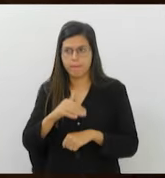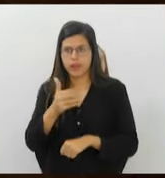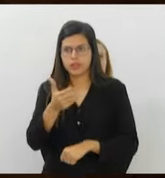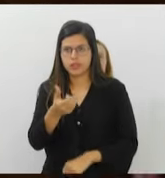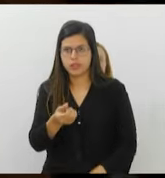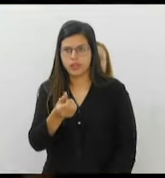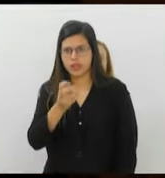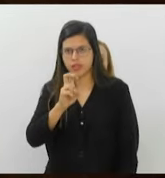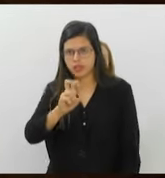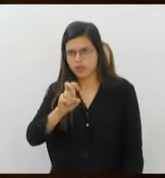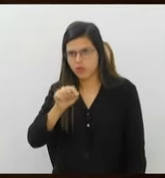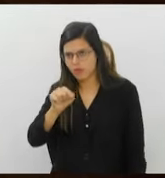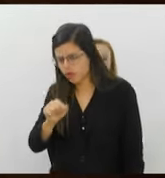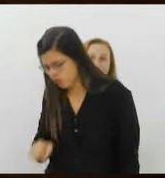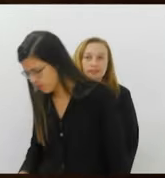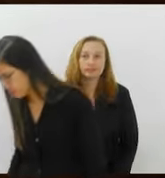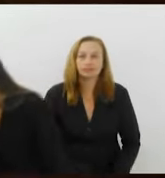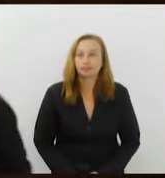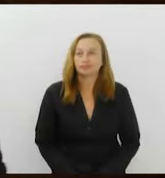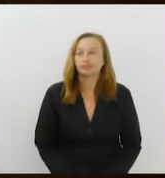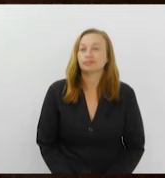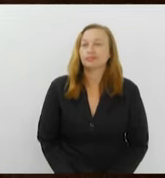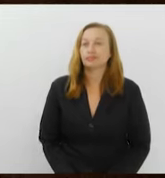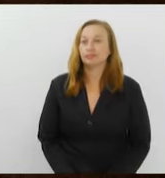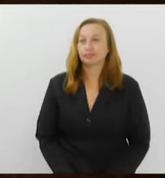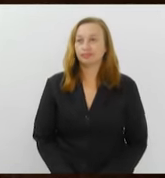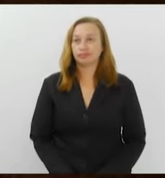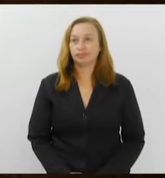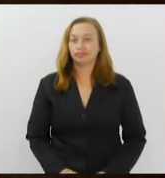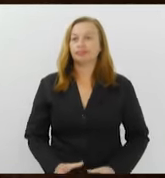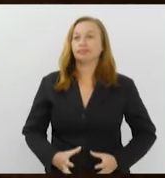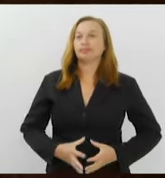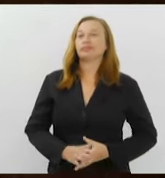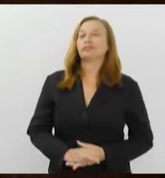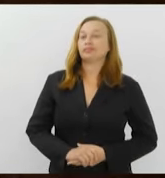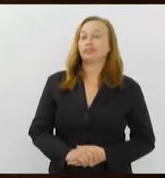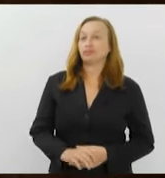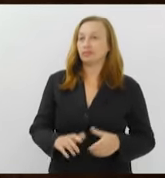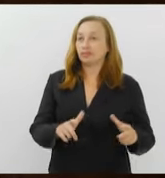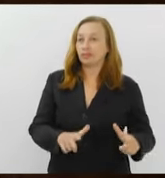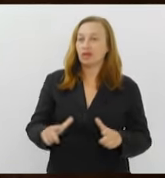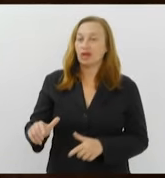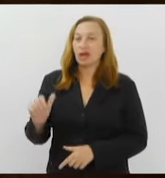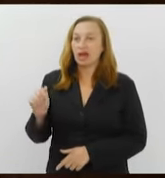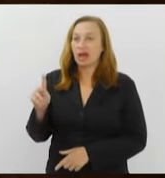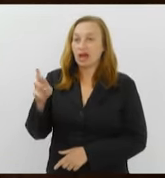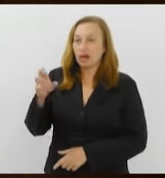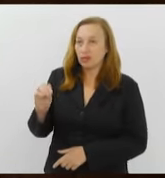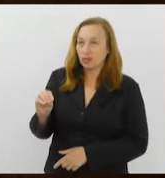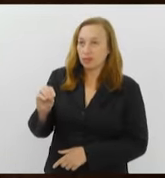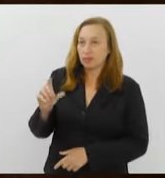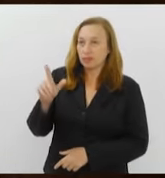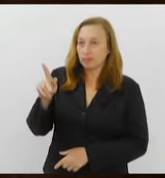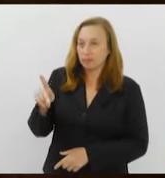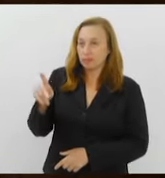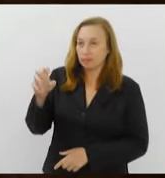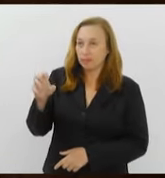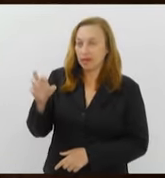65 mil estabelecimentos agropecuários. Pasmem, mais de 65